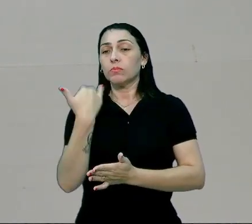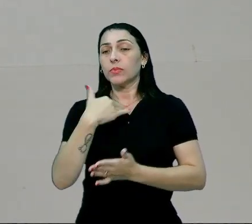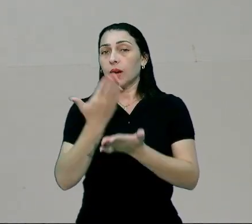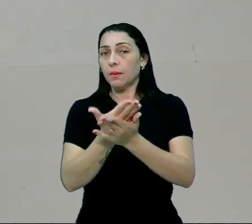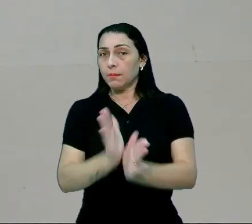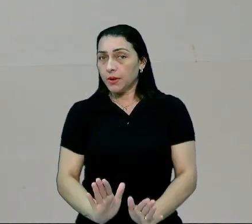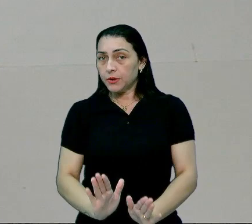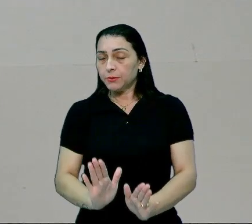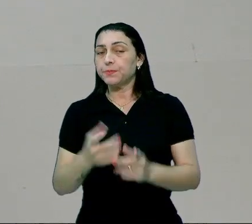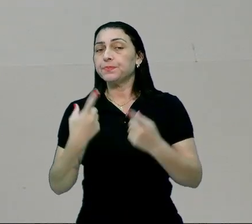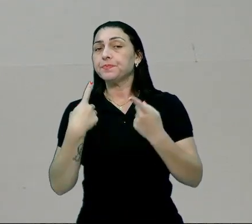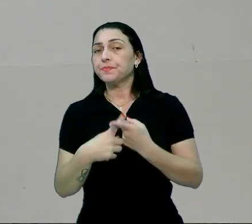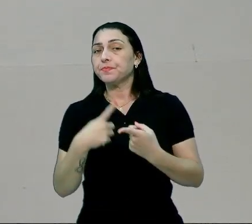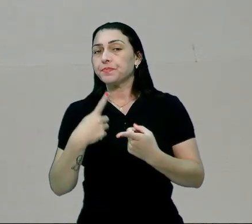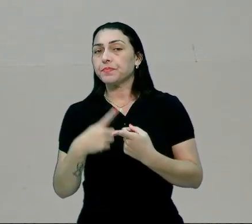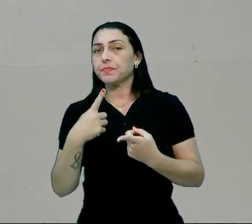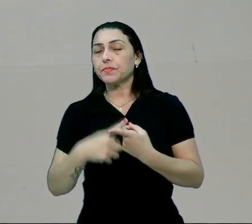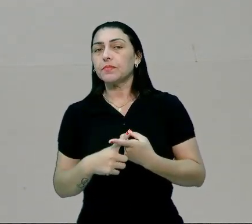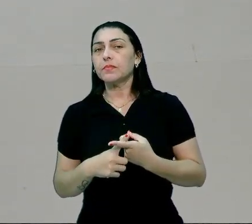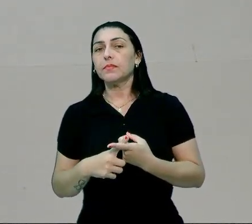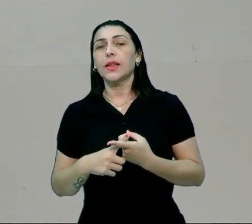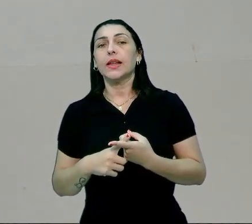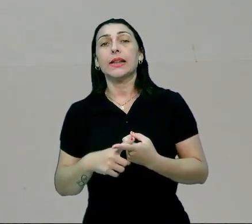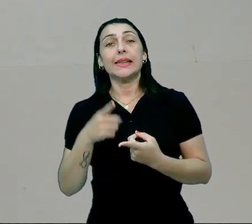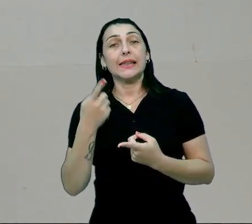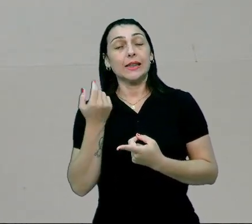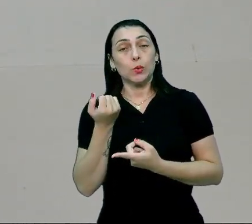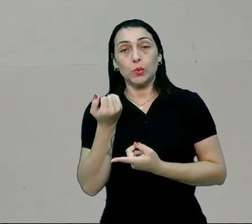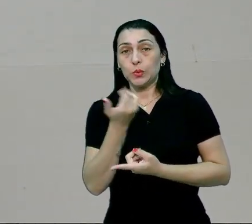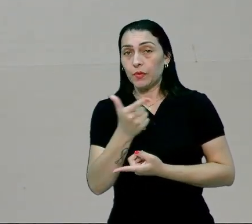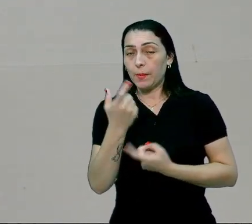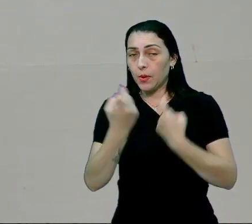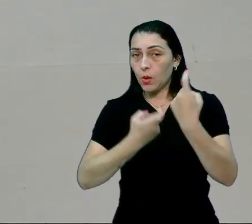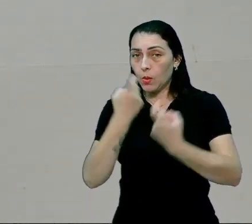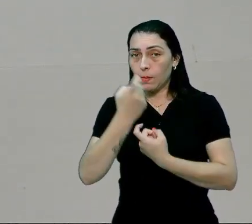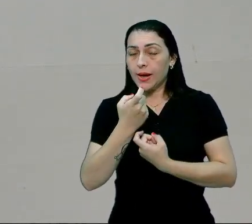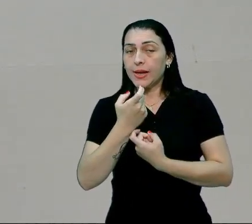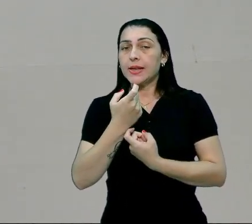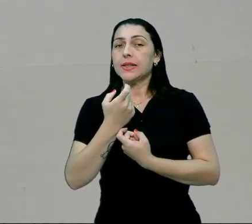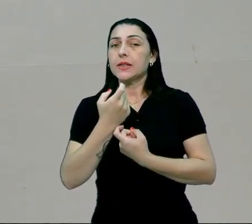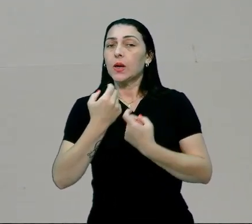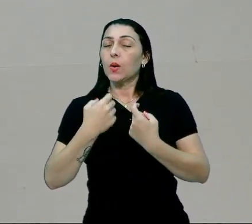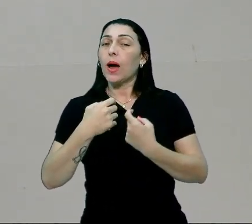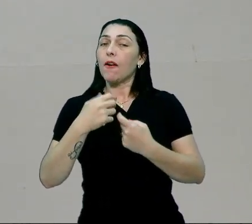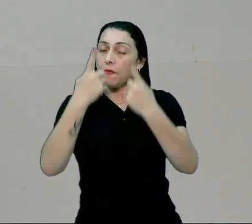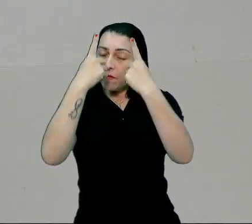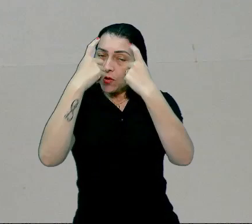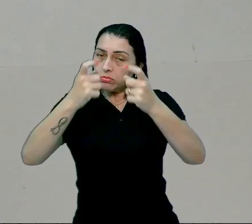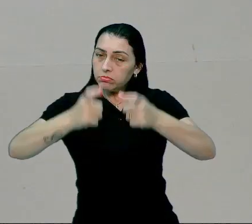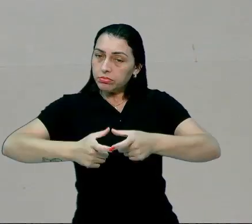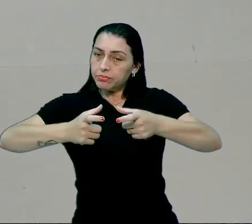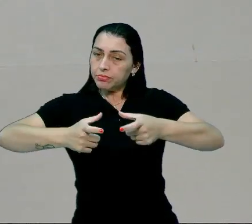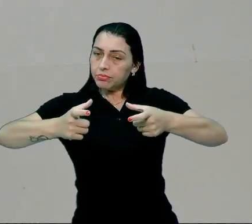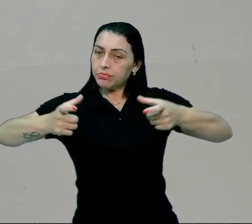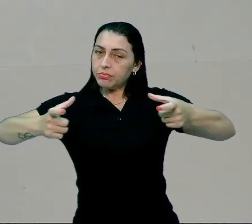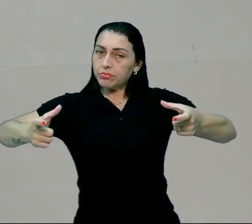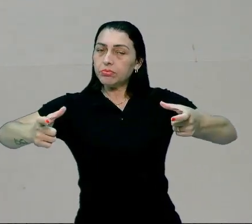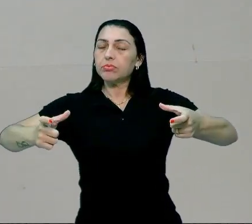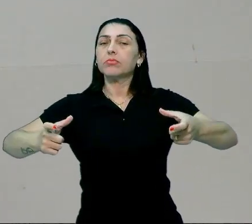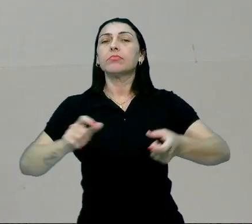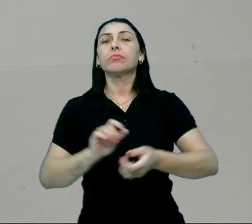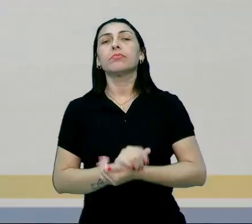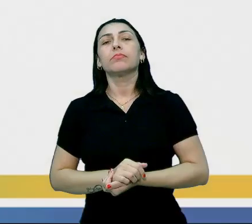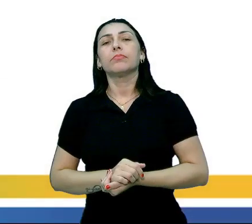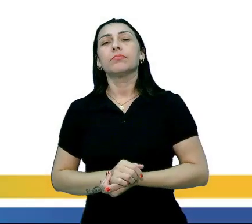essa. Porque enquanto eles não tomarem providências, a onda de violência vai aumentar cada vez